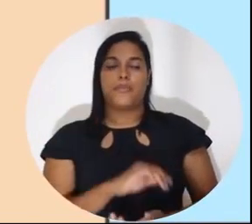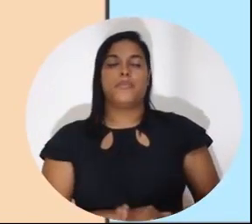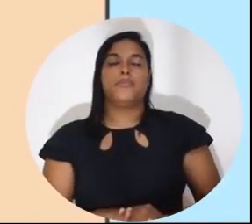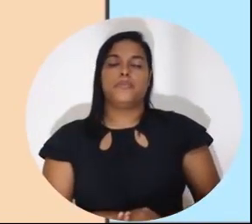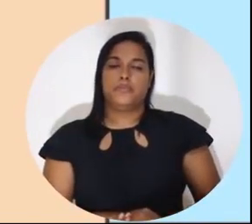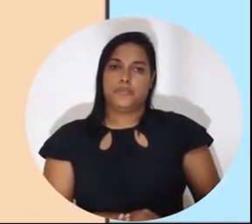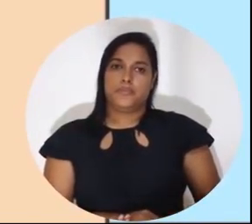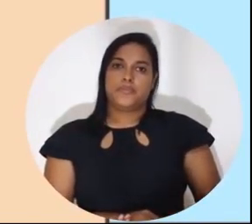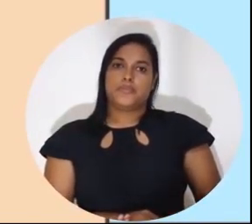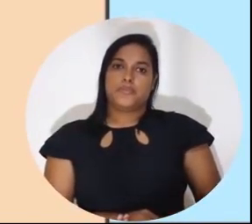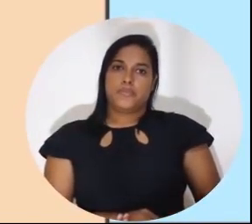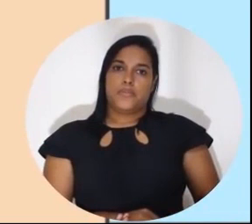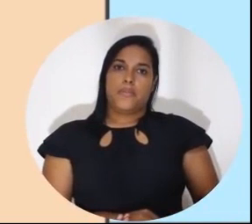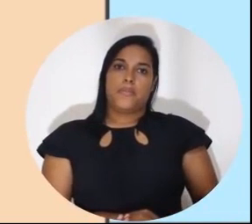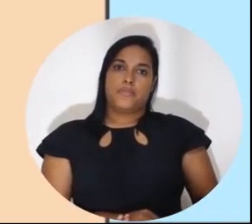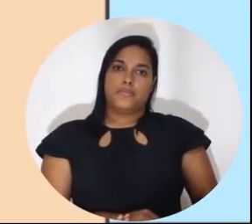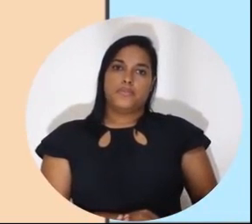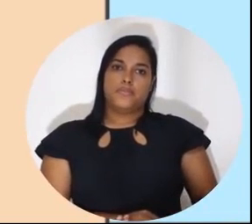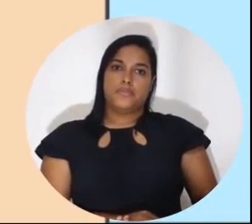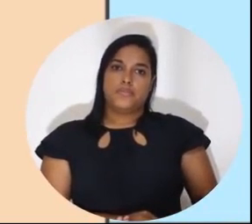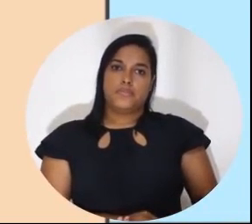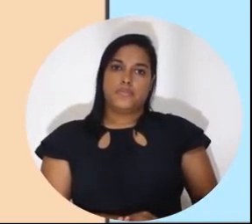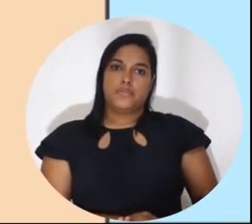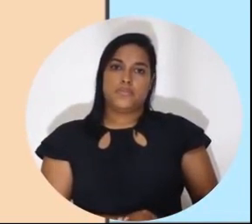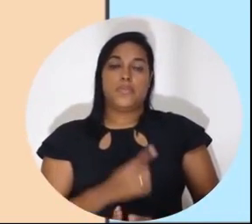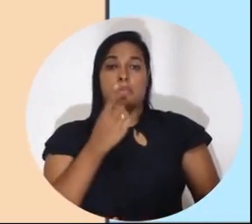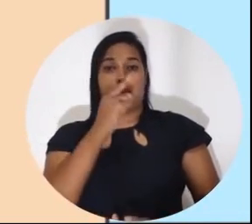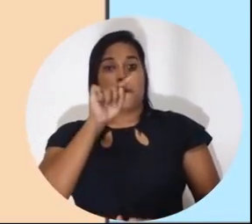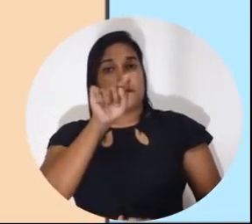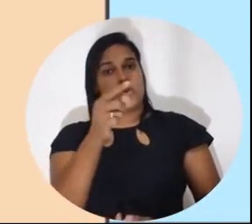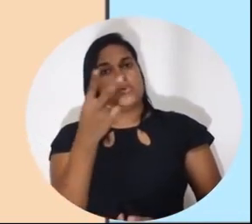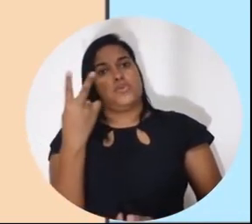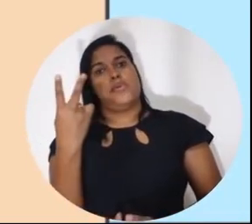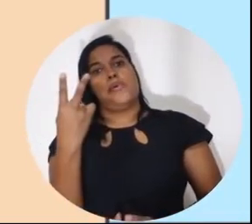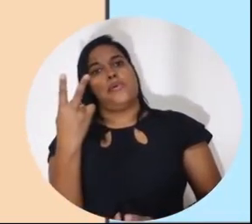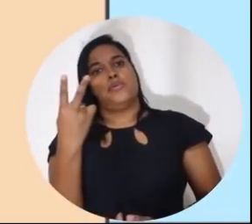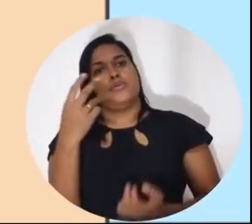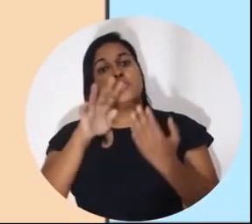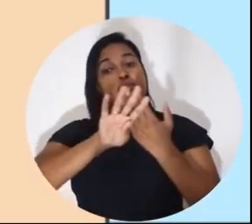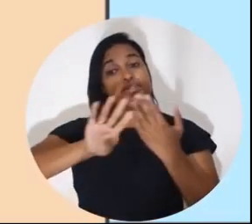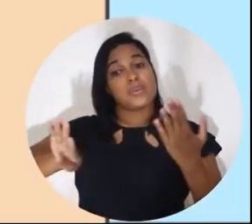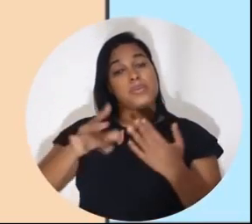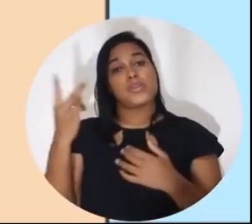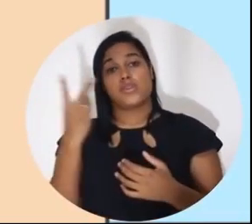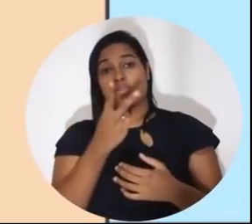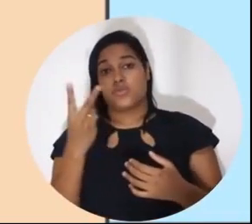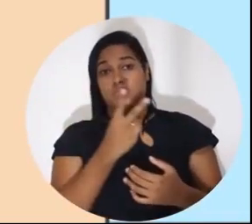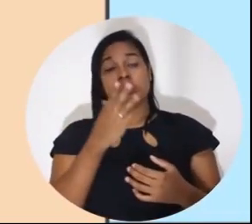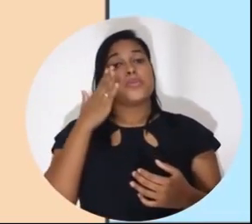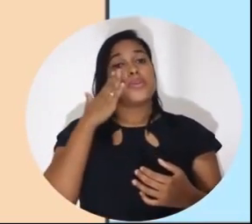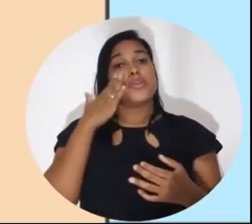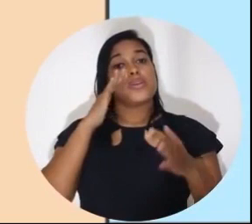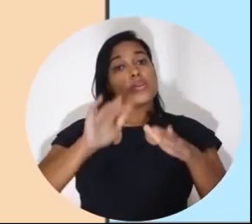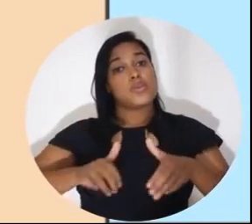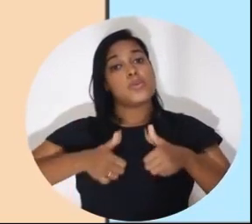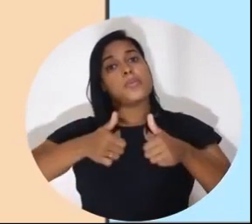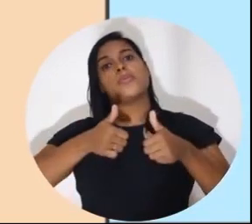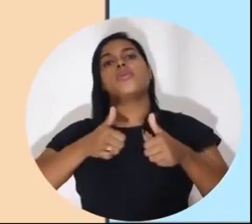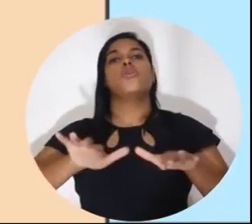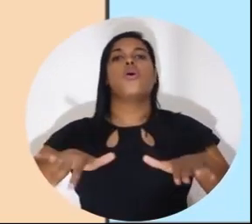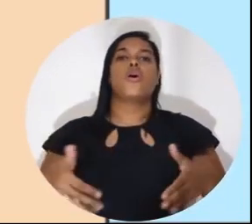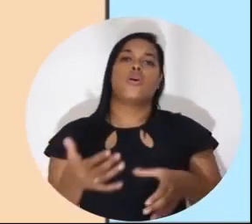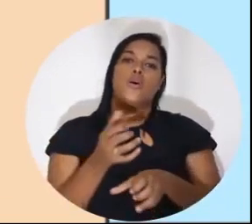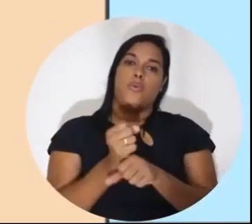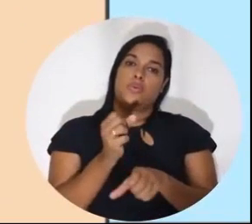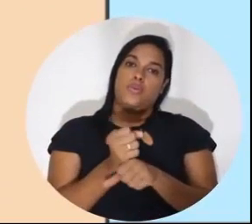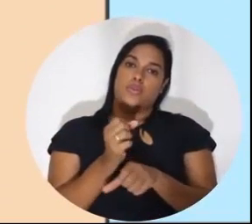da conta 1. A conta serviços e rendas 1.2. Separei as duas para podermos entender melhor de que contas